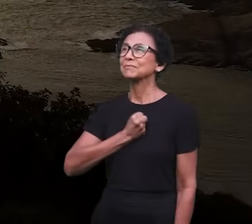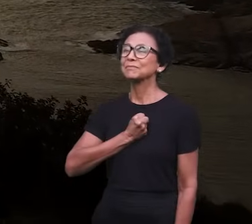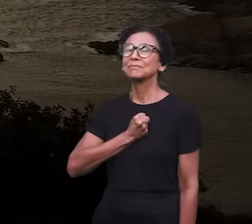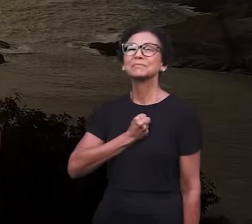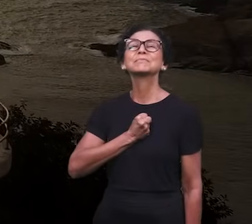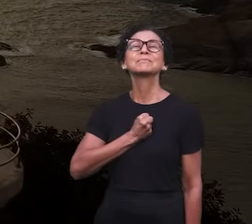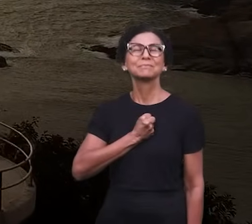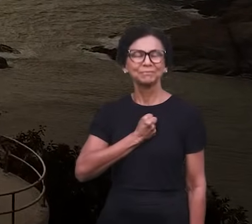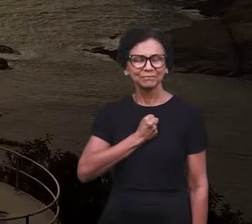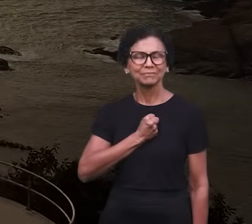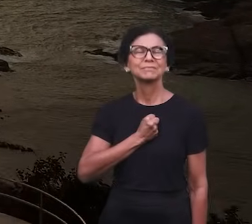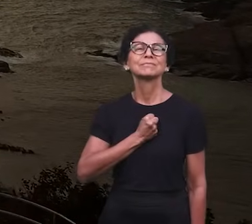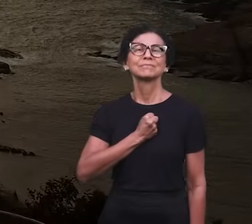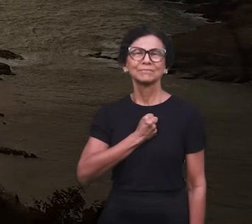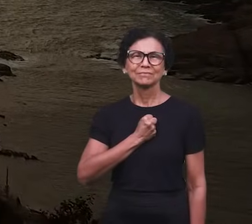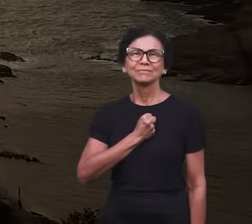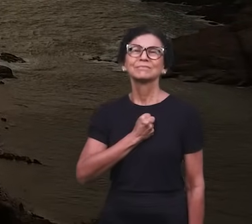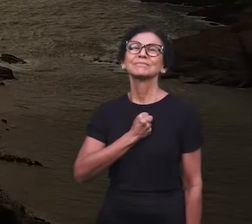salvador.